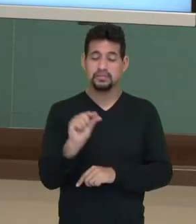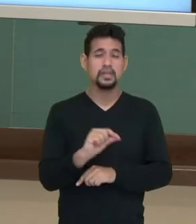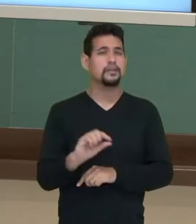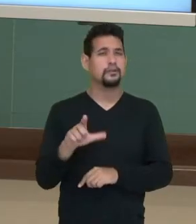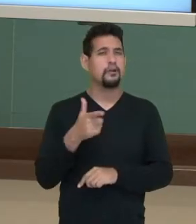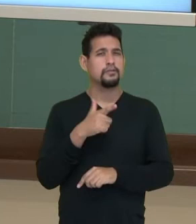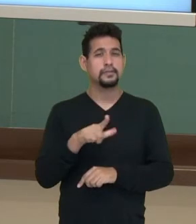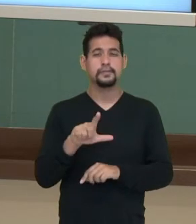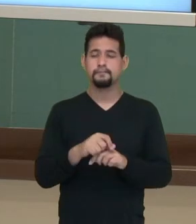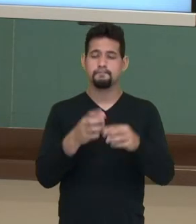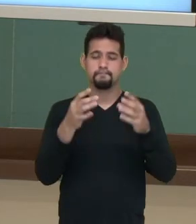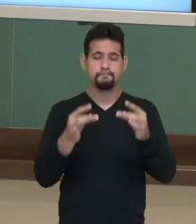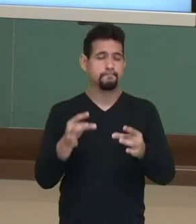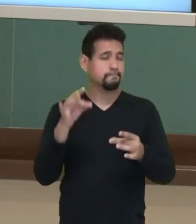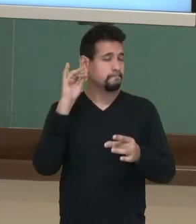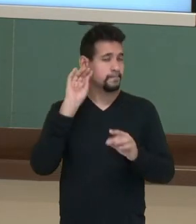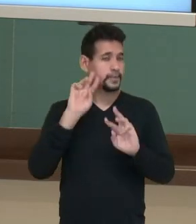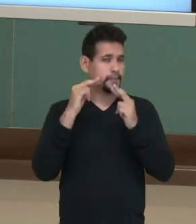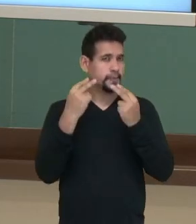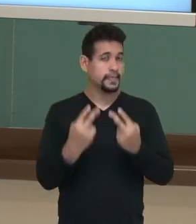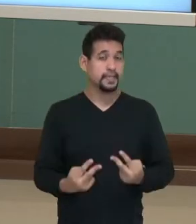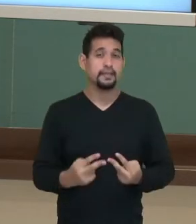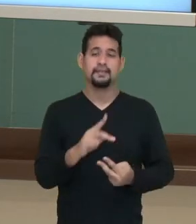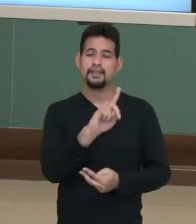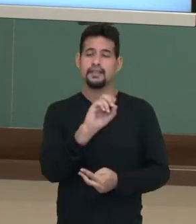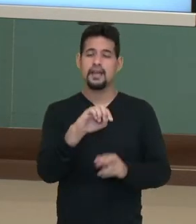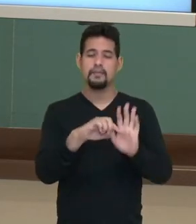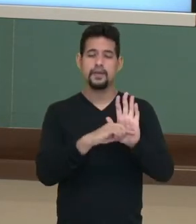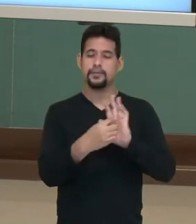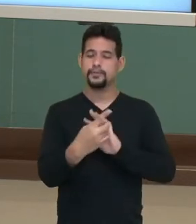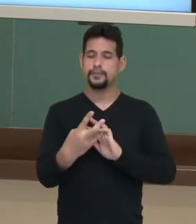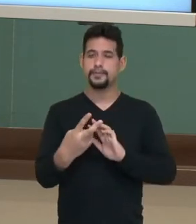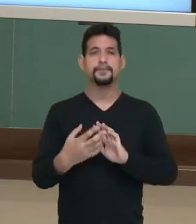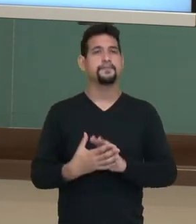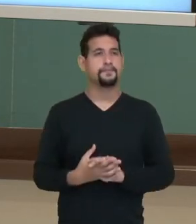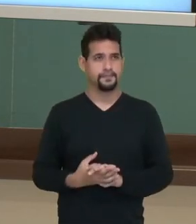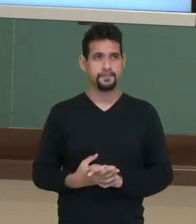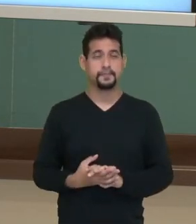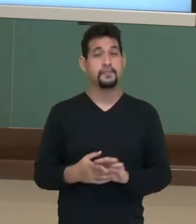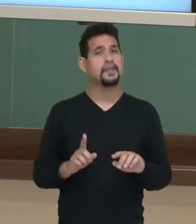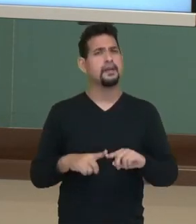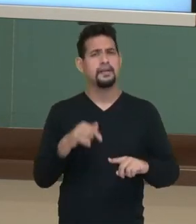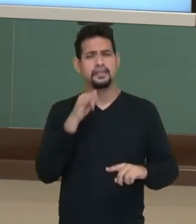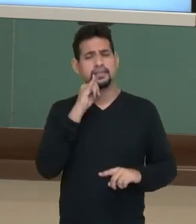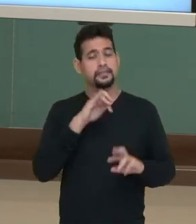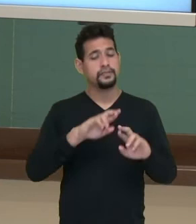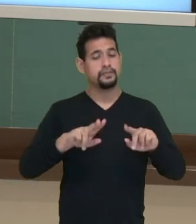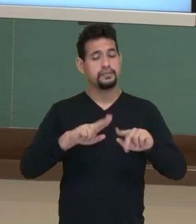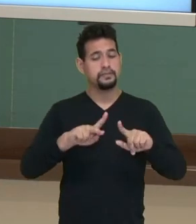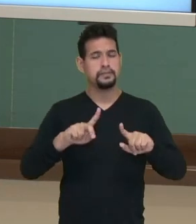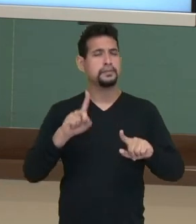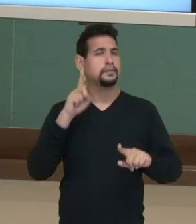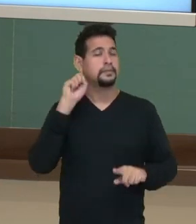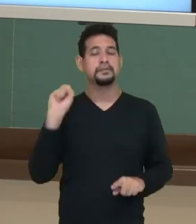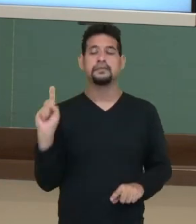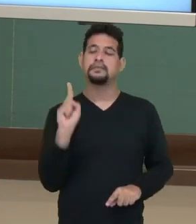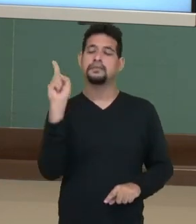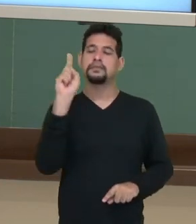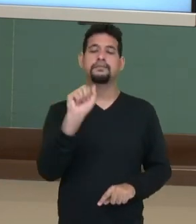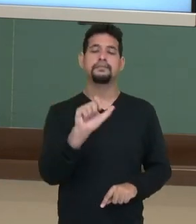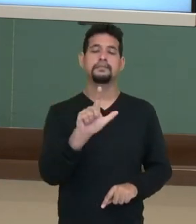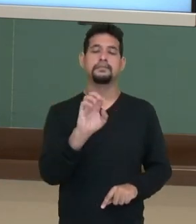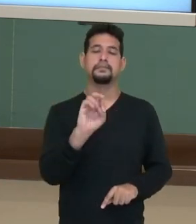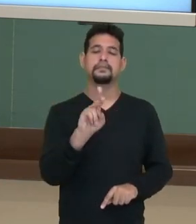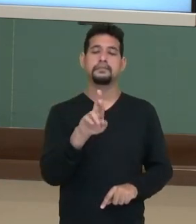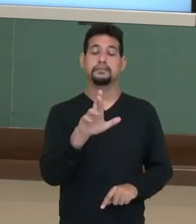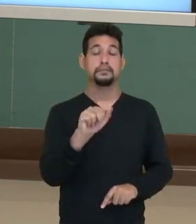capaz de sensibilizar o ouvido humano. Vale 10 na menos 12. E é claro, saindo da intensidade, nós temos a altura. A